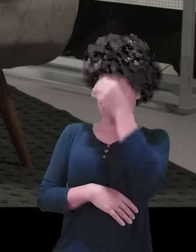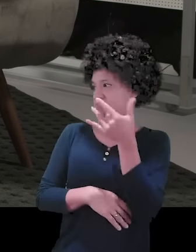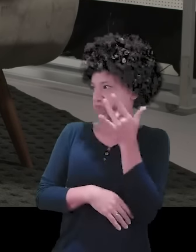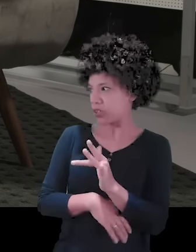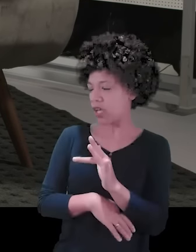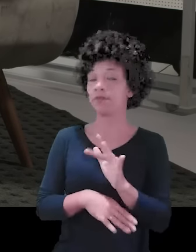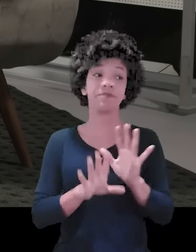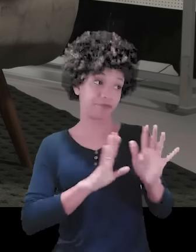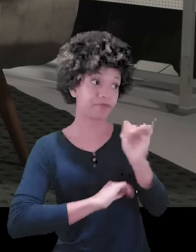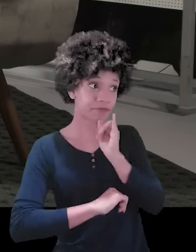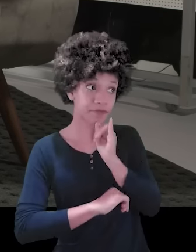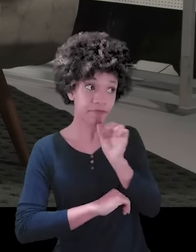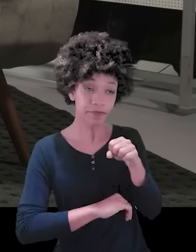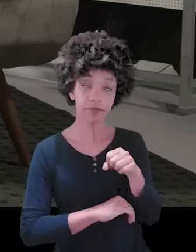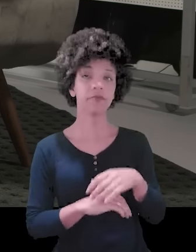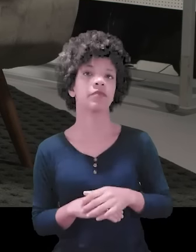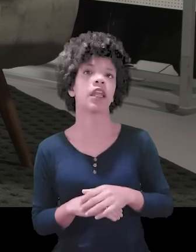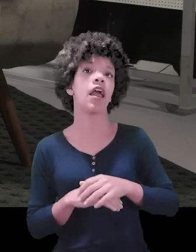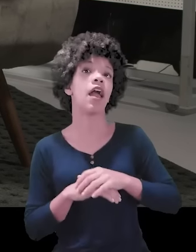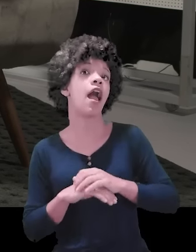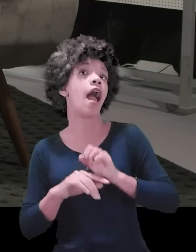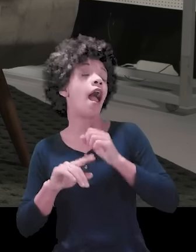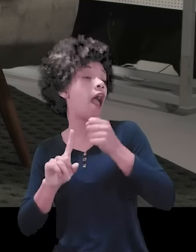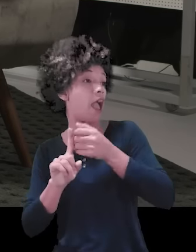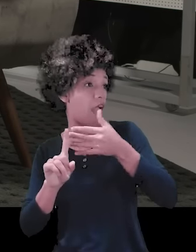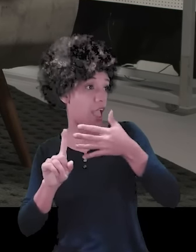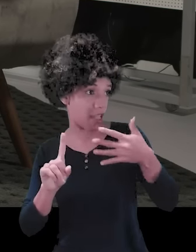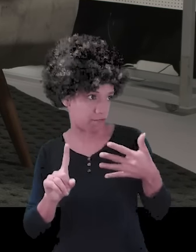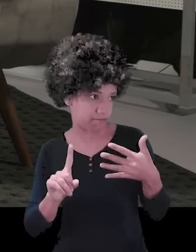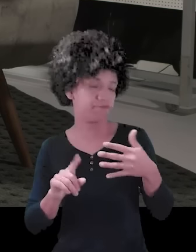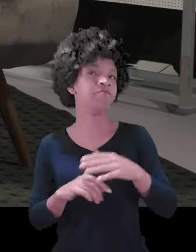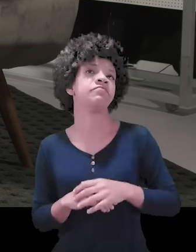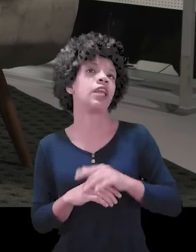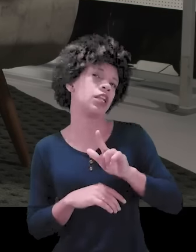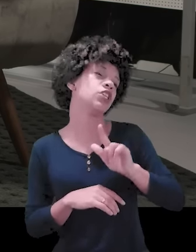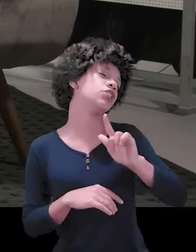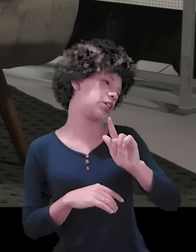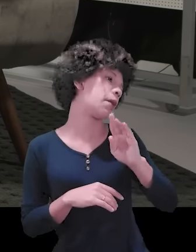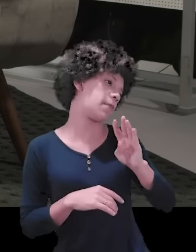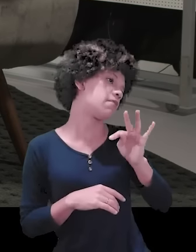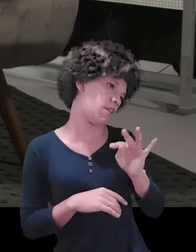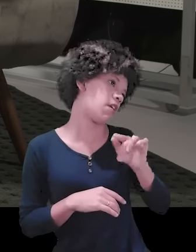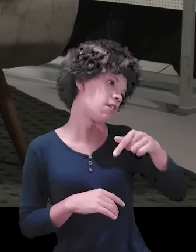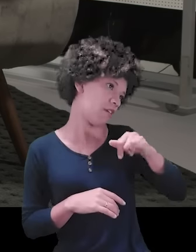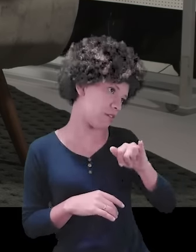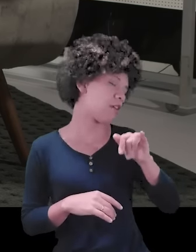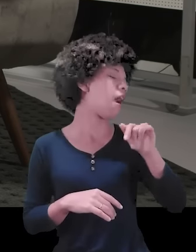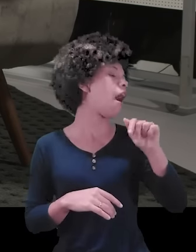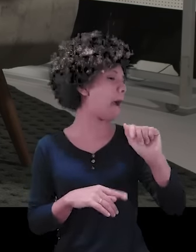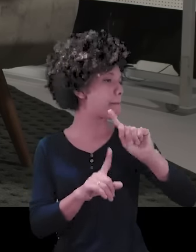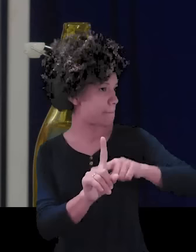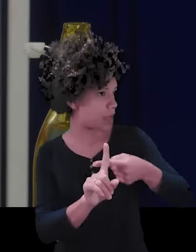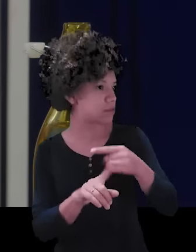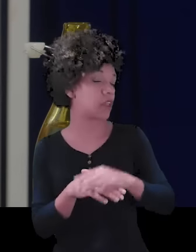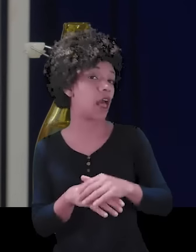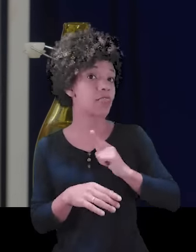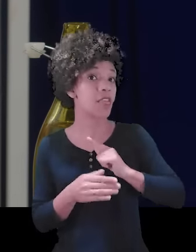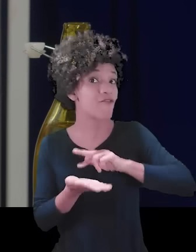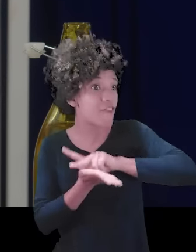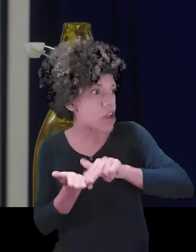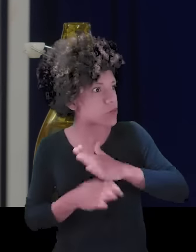por exemplo LGBT que ia mais vai ser um público que também tem uma vulnerabilidade quando o preconceito